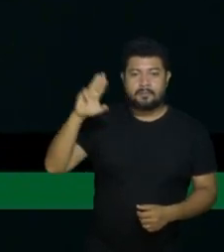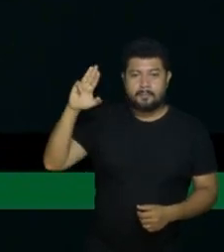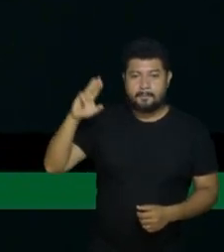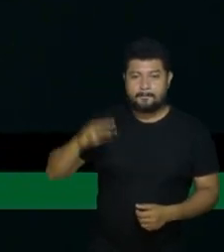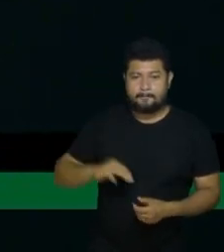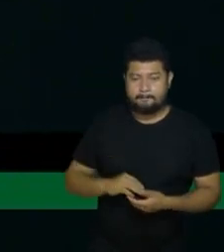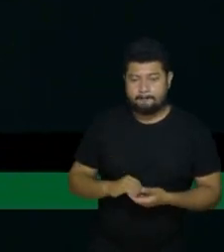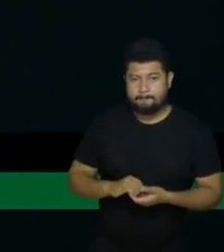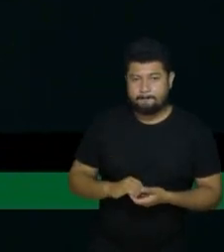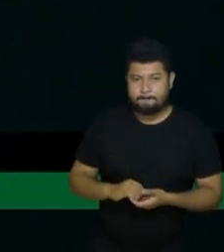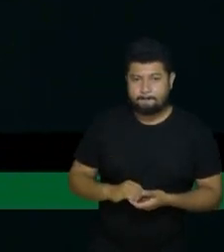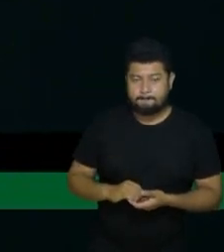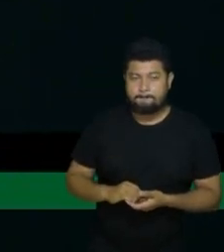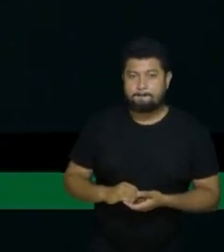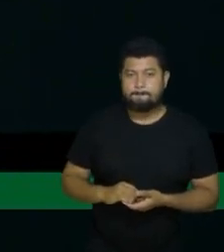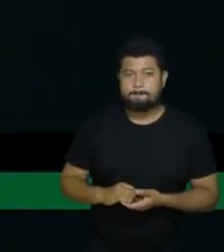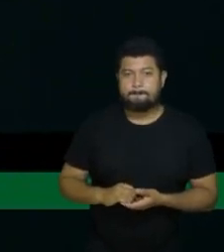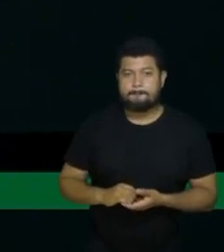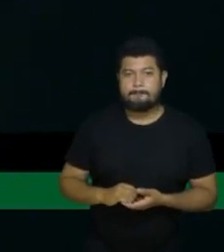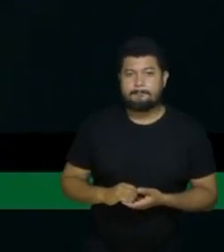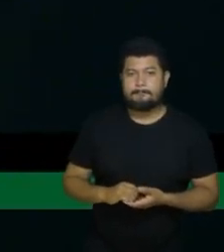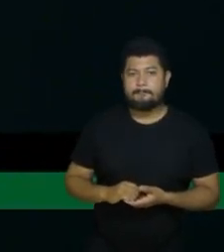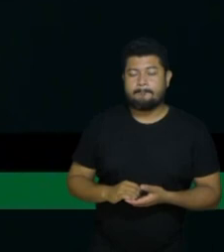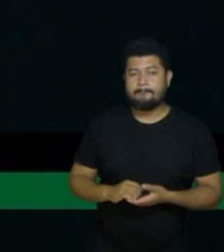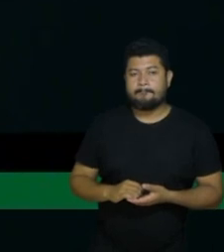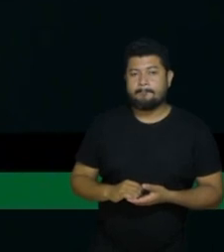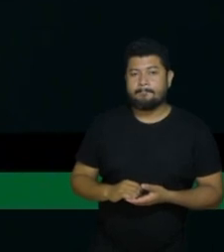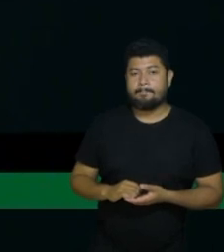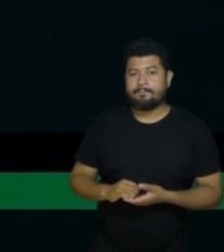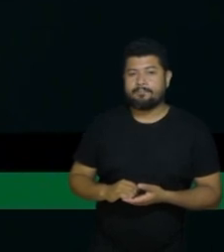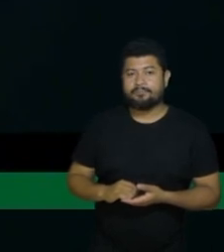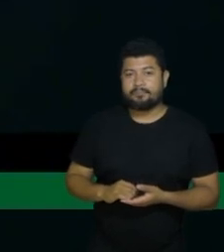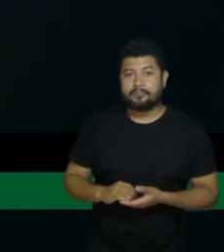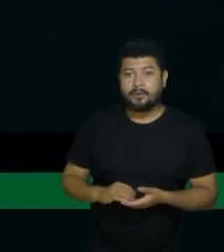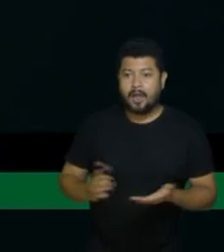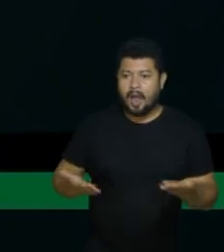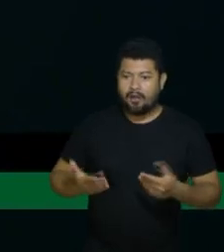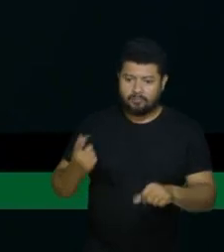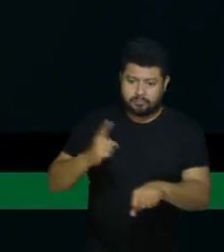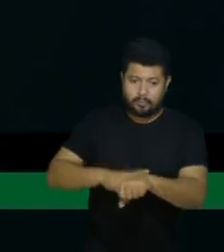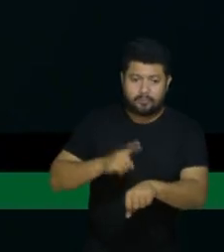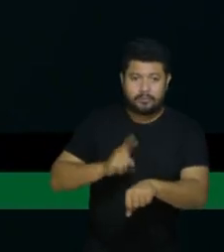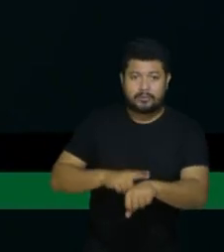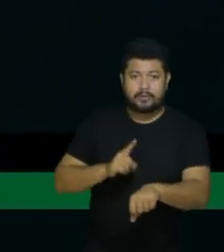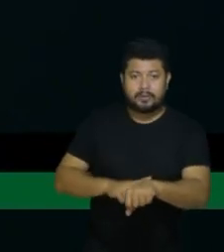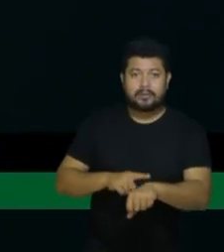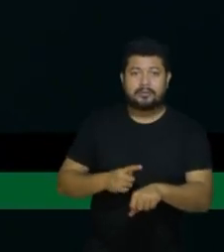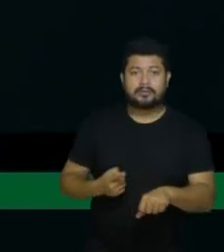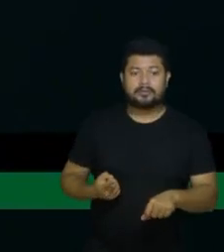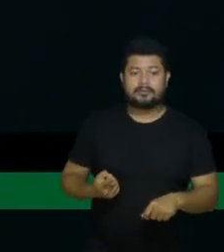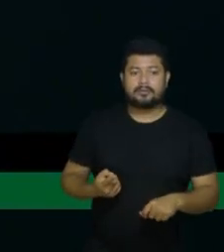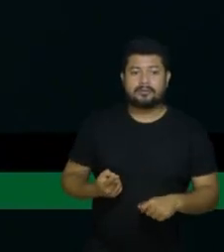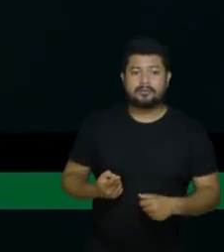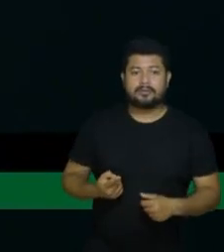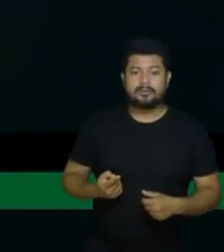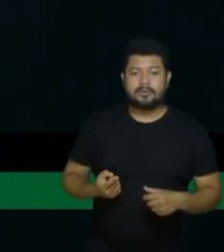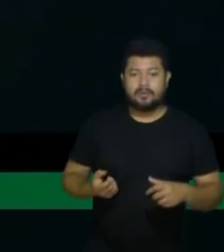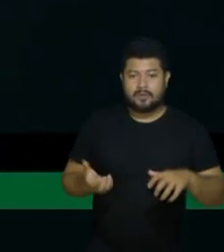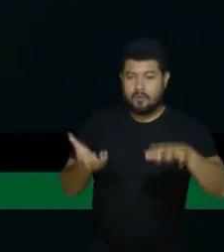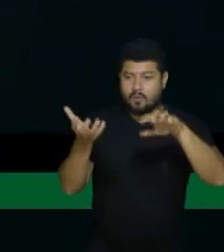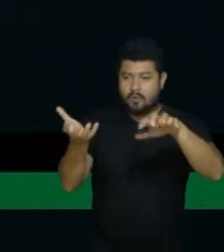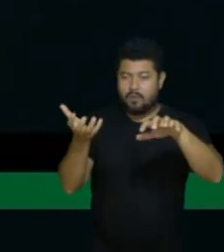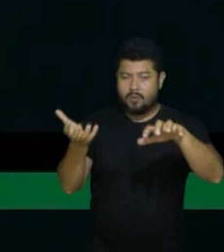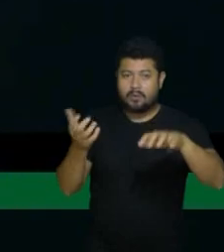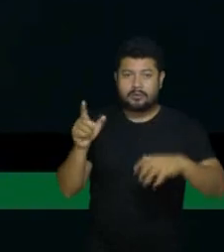Deputado André melor corigo chegou Talvez o grande momento de Congresso os nossos